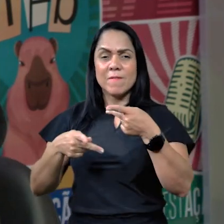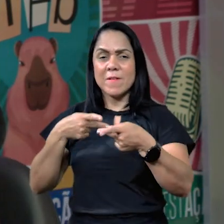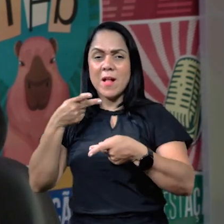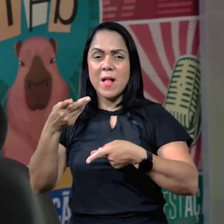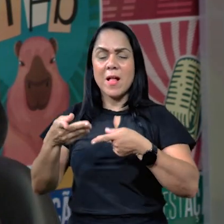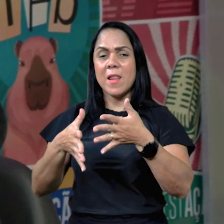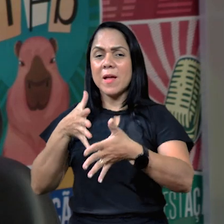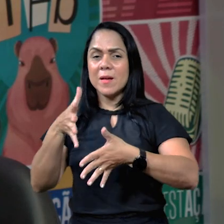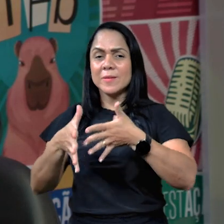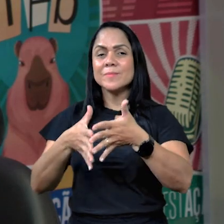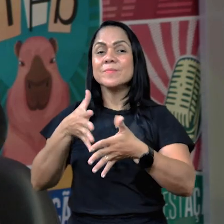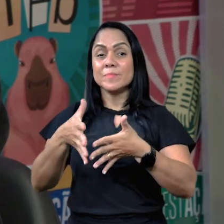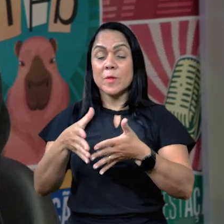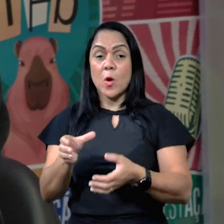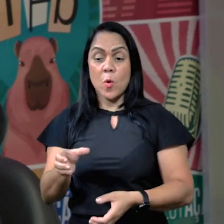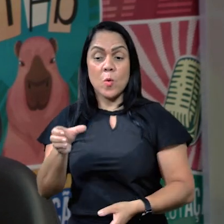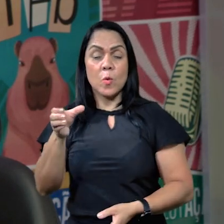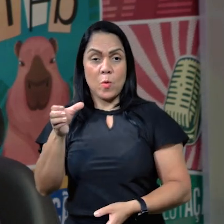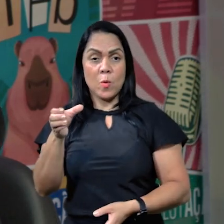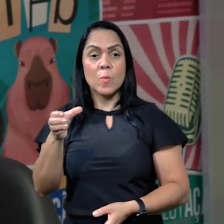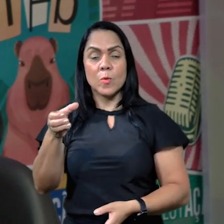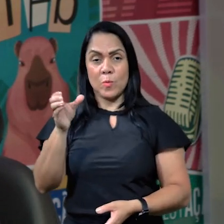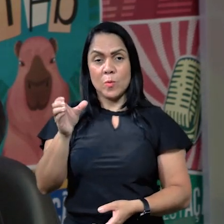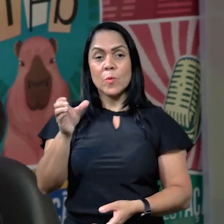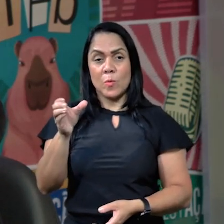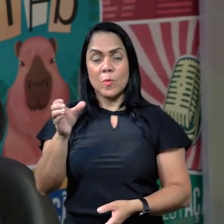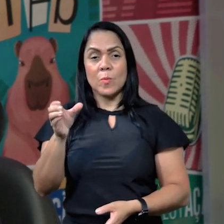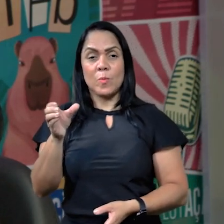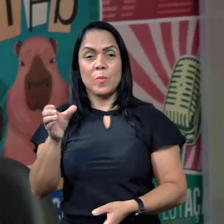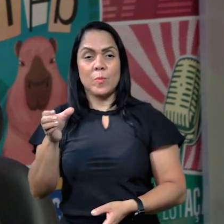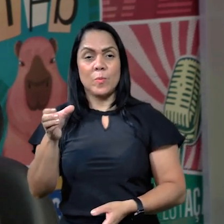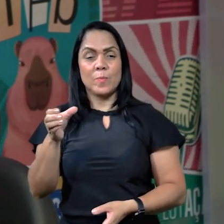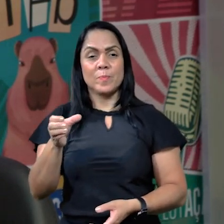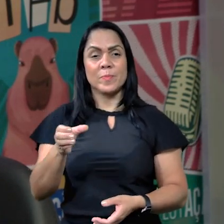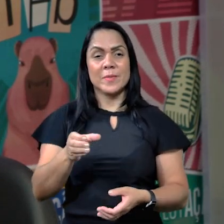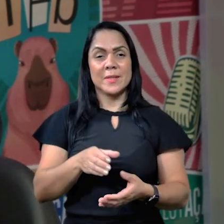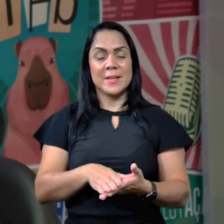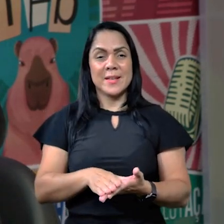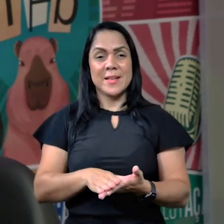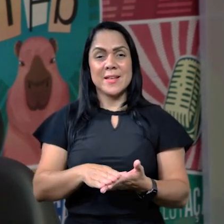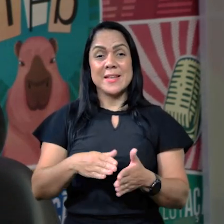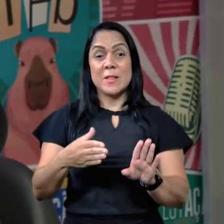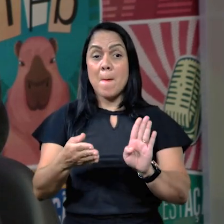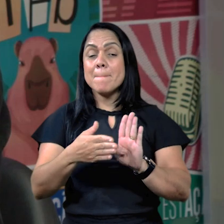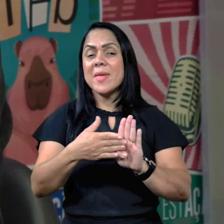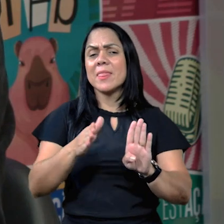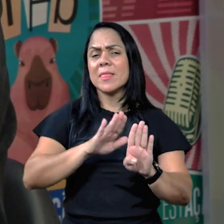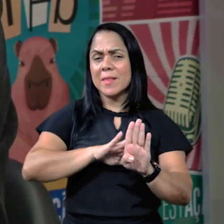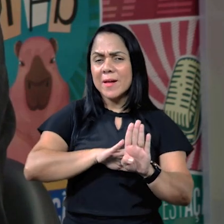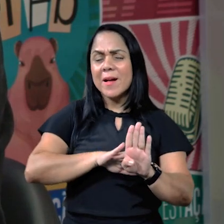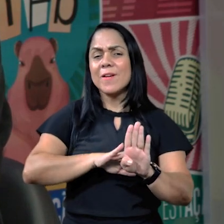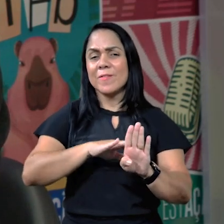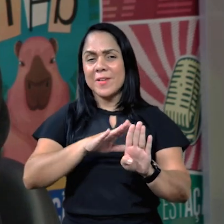si. Quando eu falo aqui é um copo. Isso. Aí aqui é um copo. Isso. Agora, quando eu falo, tira o seu cavalinho da chuva, aí